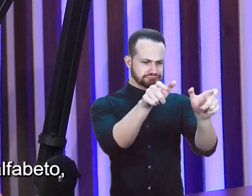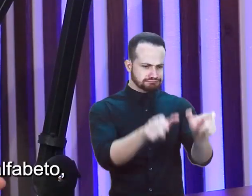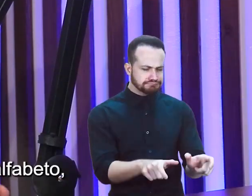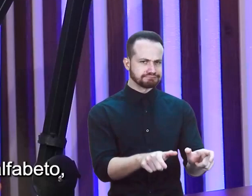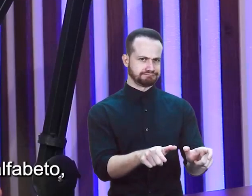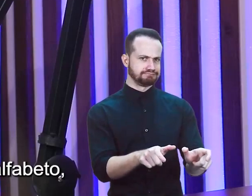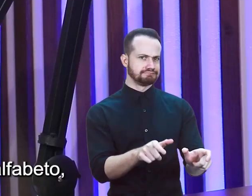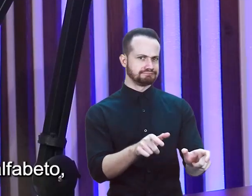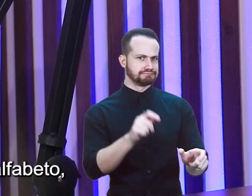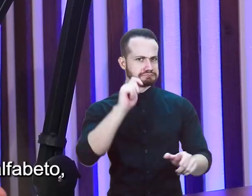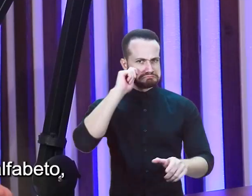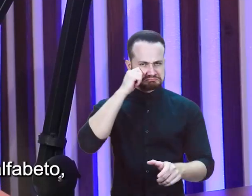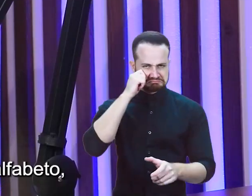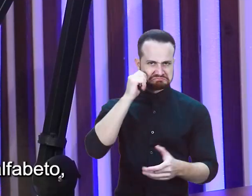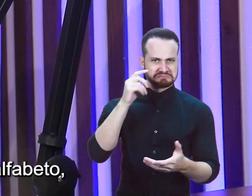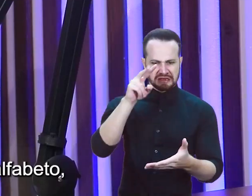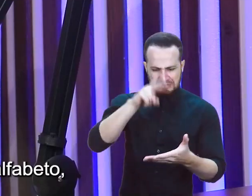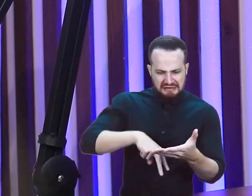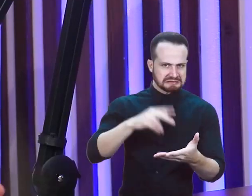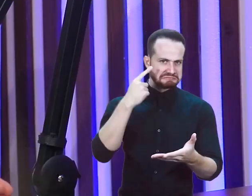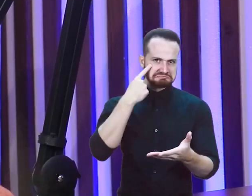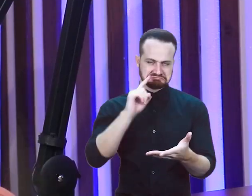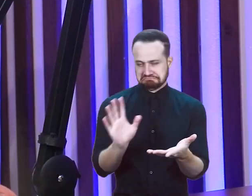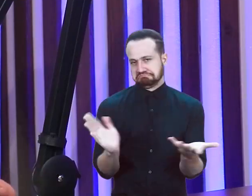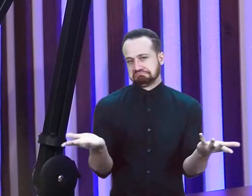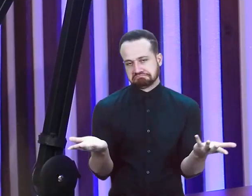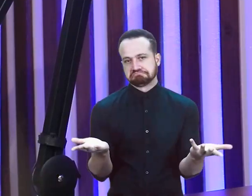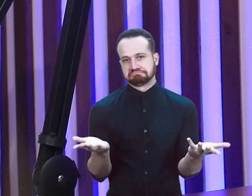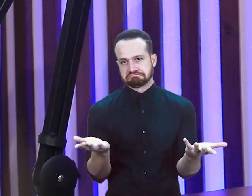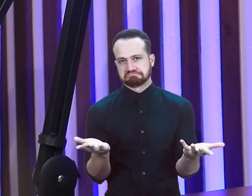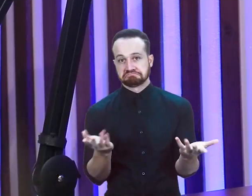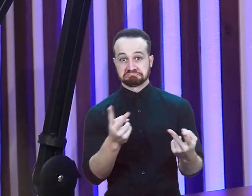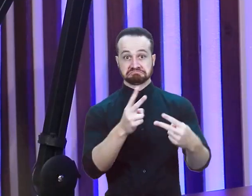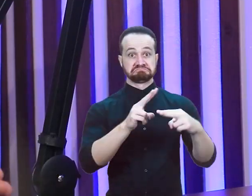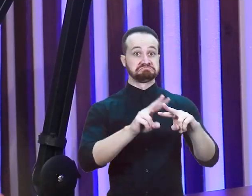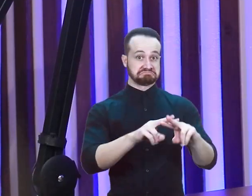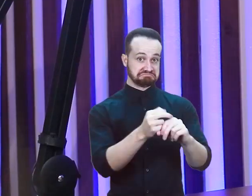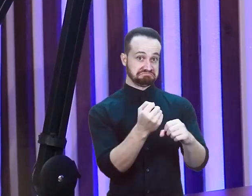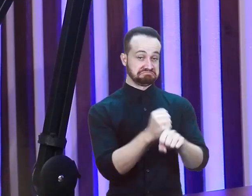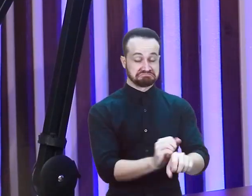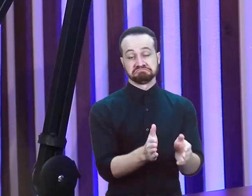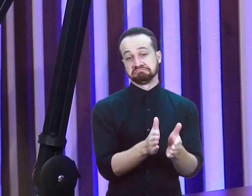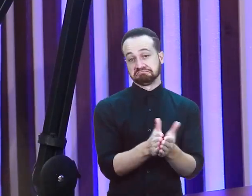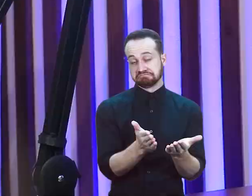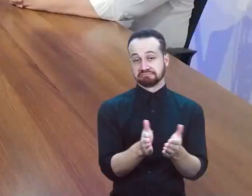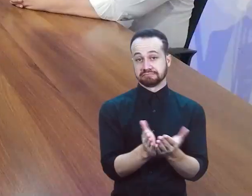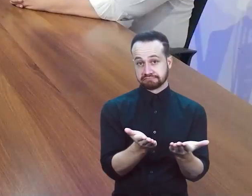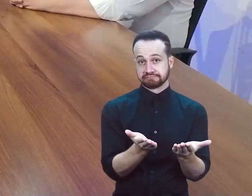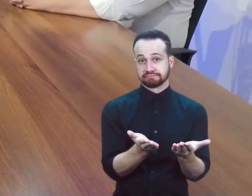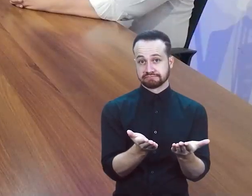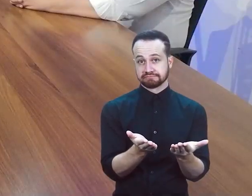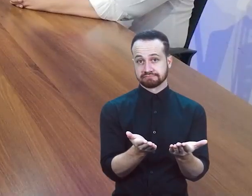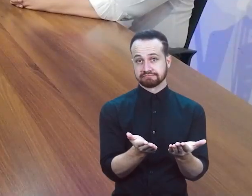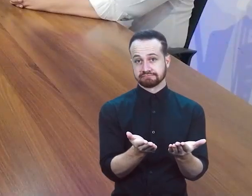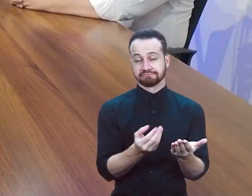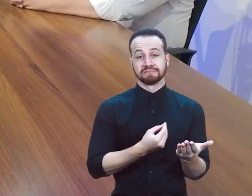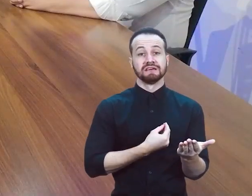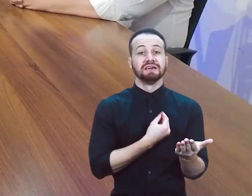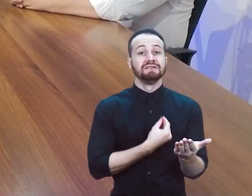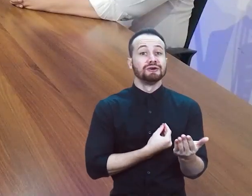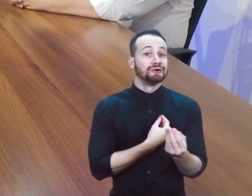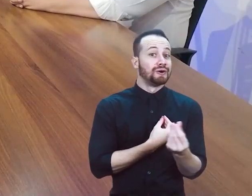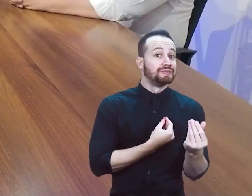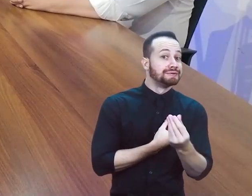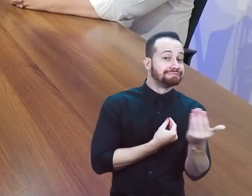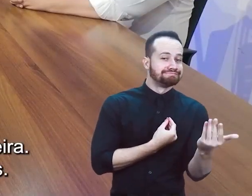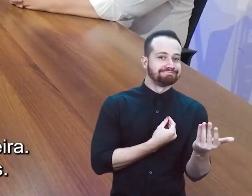preto semi-analfabeto, analfabeto, encarcerado, pobre e vivendo